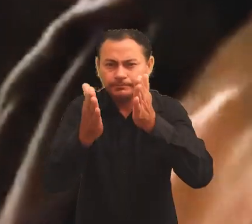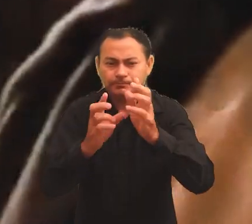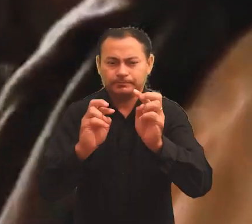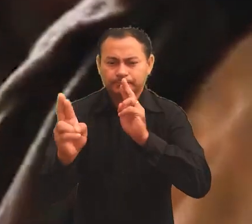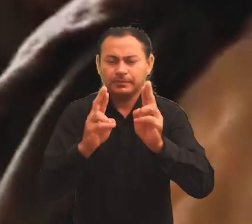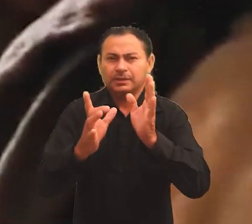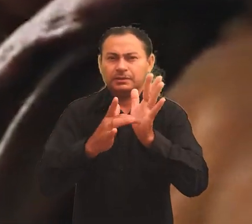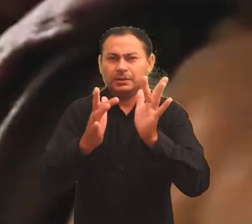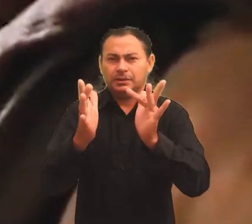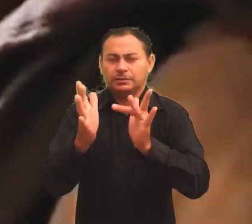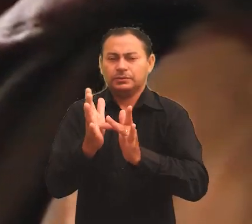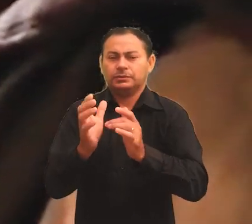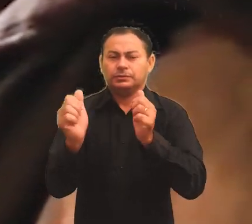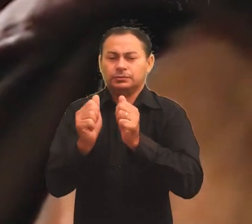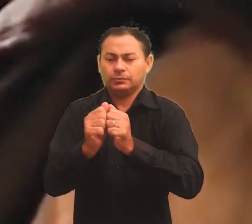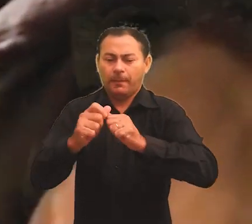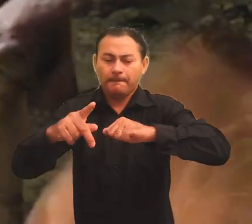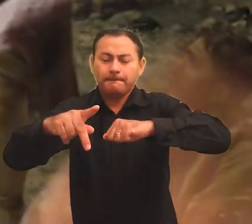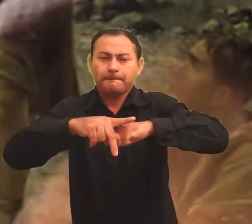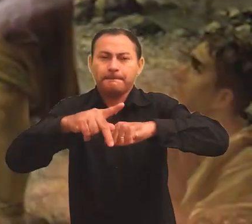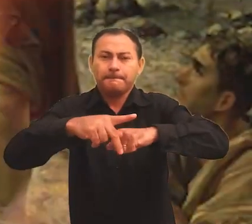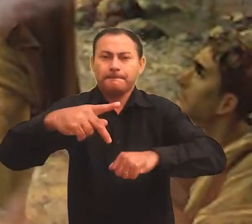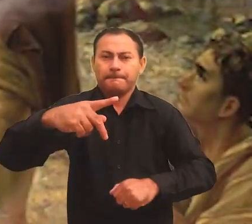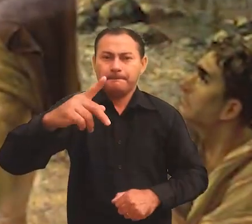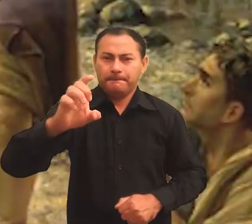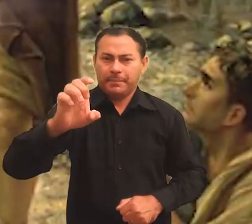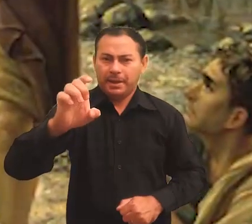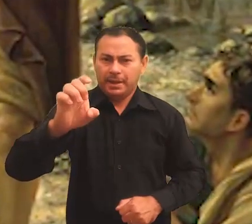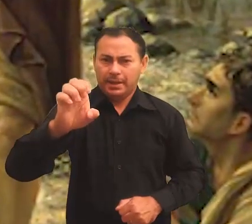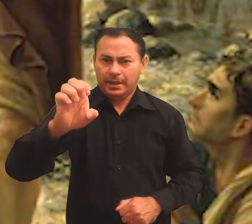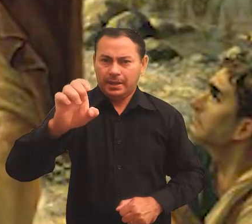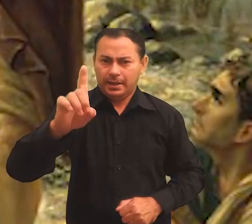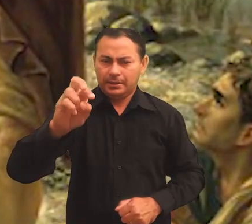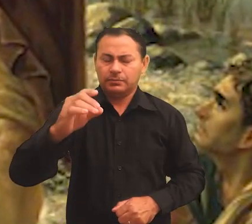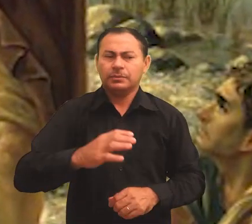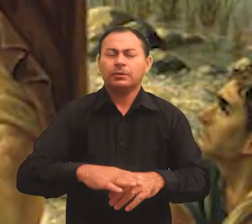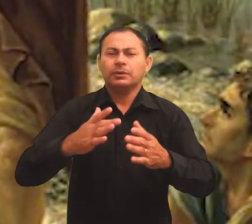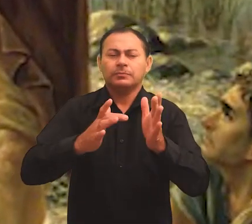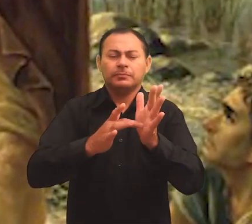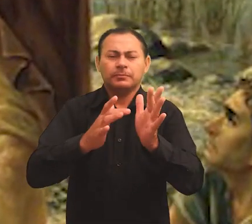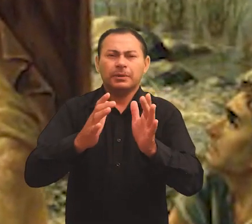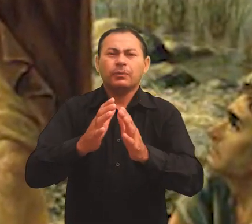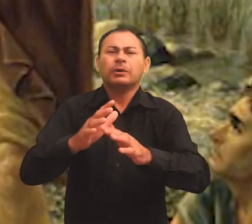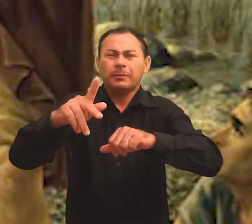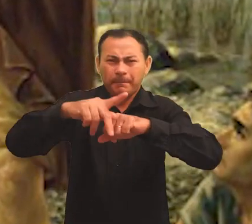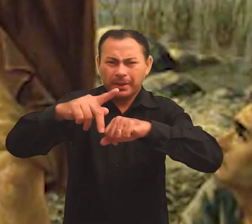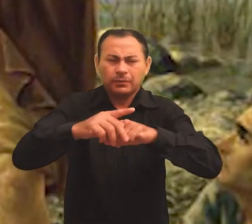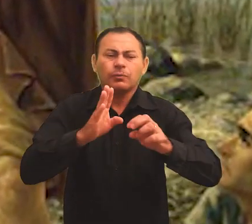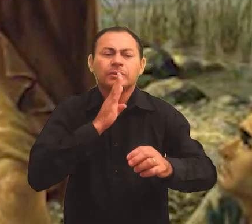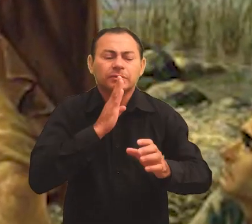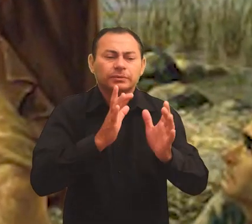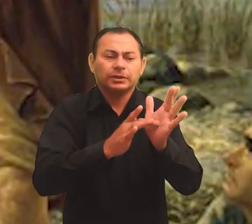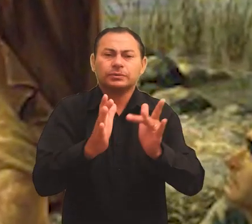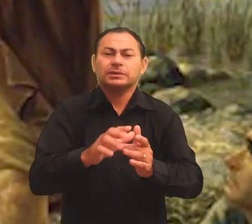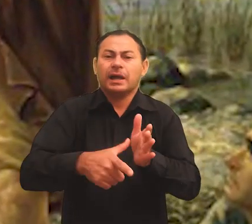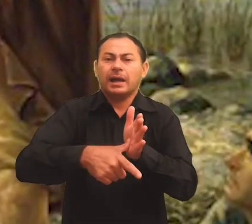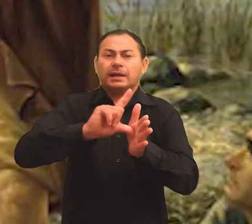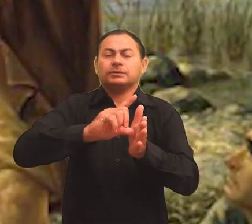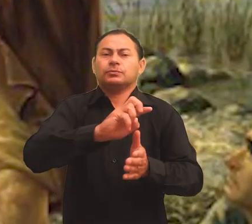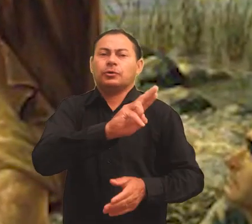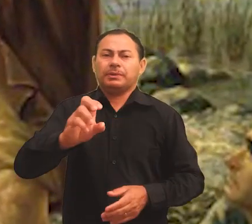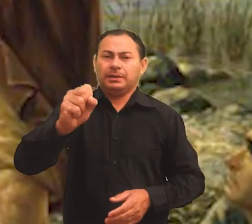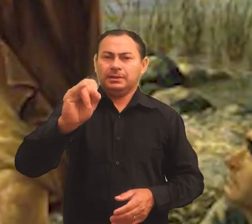o relacionamento de Jesus com Pedro. O nome de Pedro, quando ele conheceu Jesus, era Simão. E a